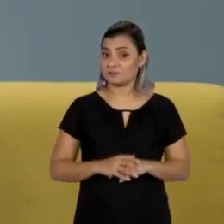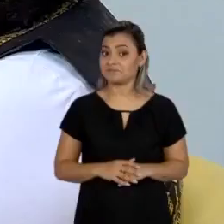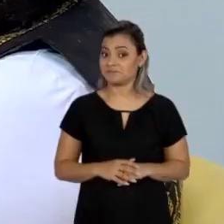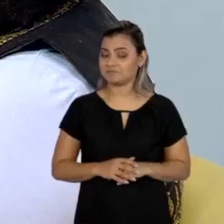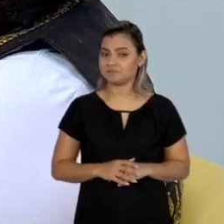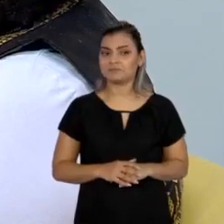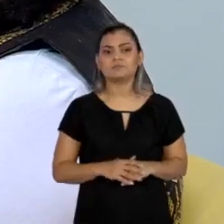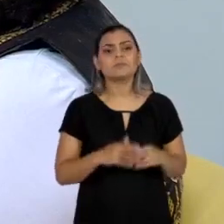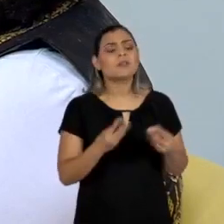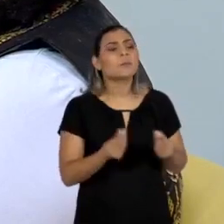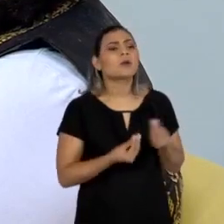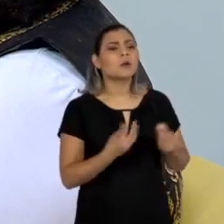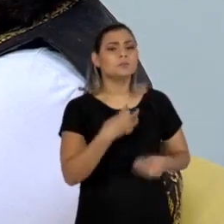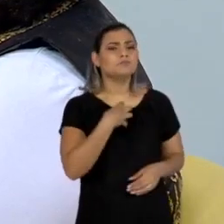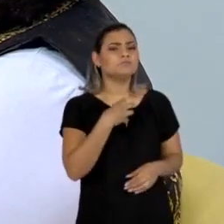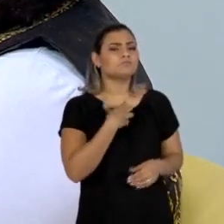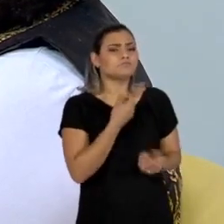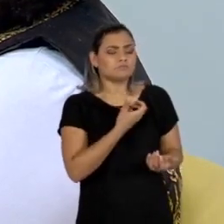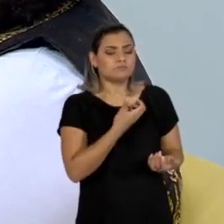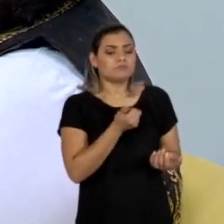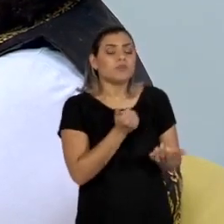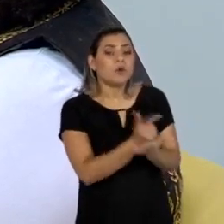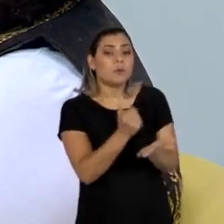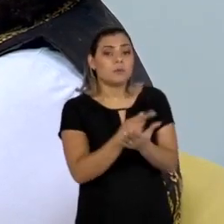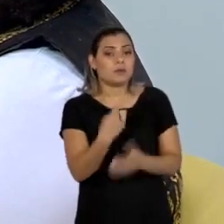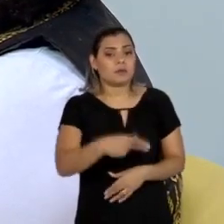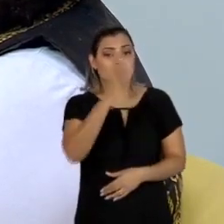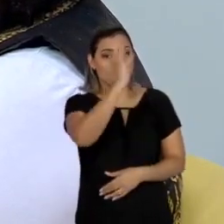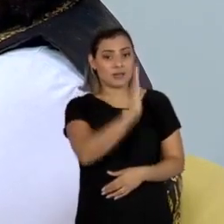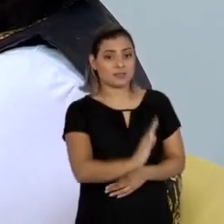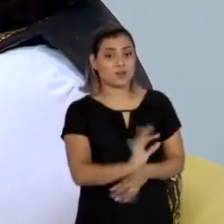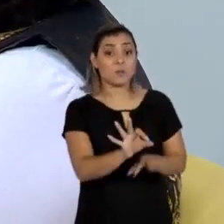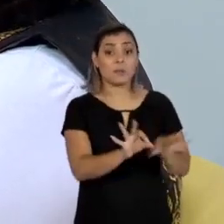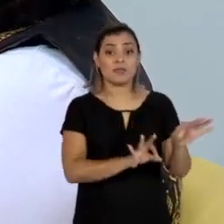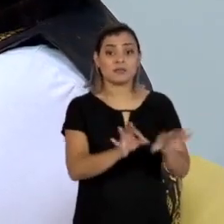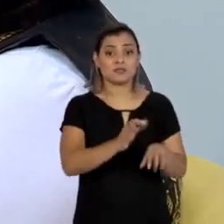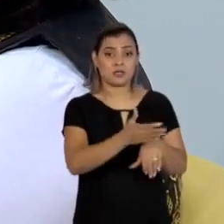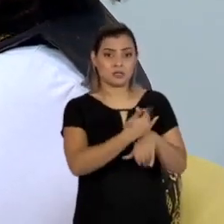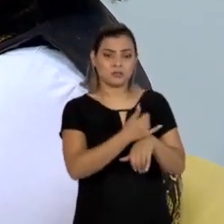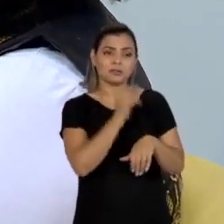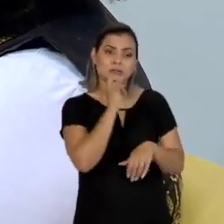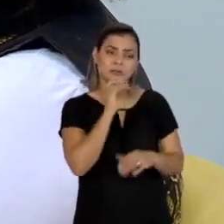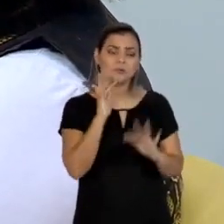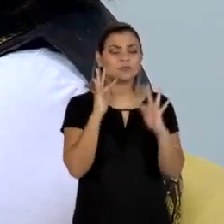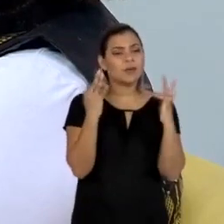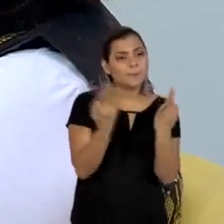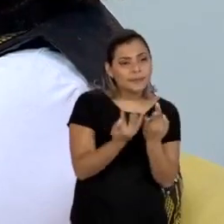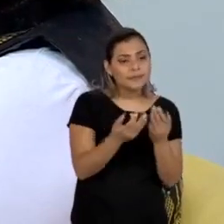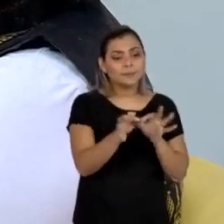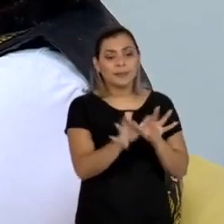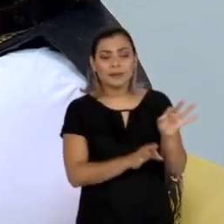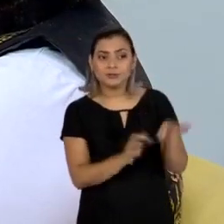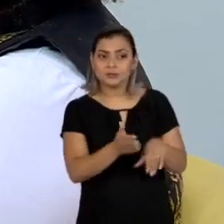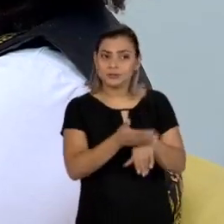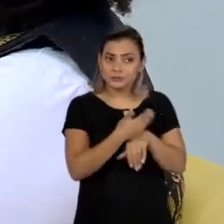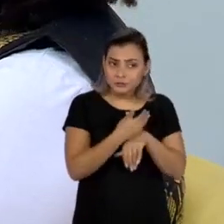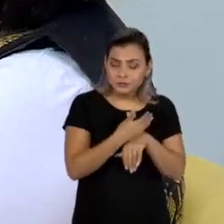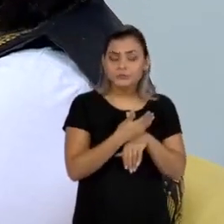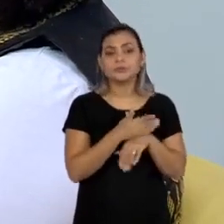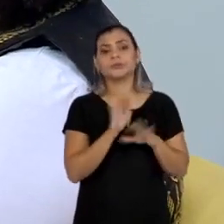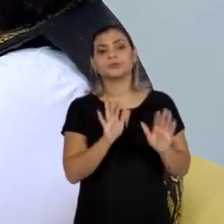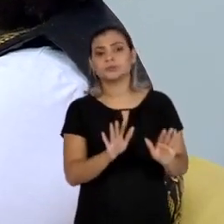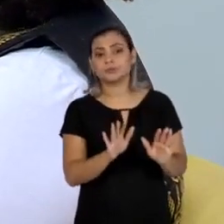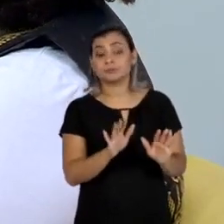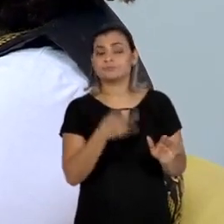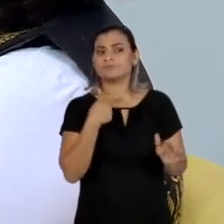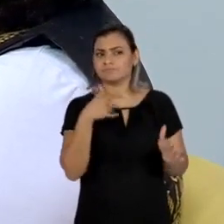ao comportamento de consumo do brasileiro e do planejamento, né, que as famílias fazem ou não fazem, é isso